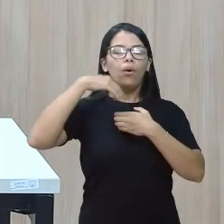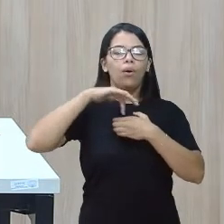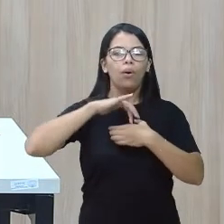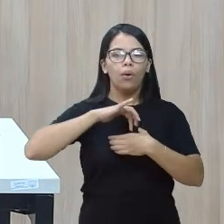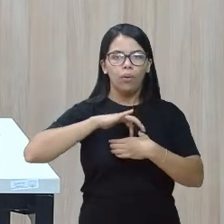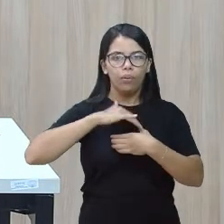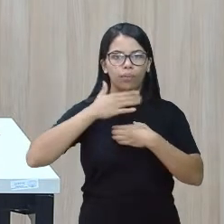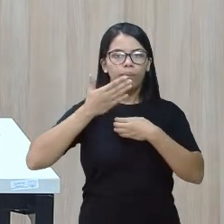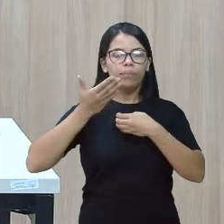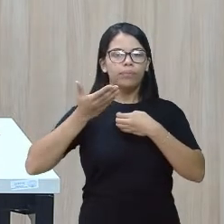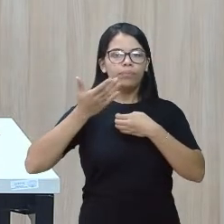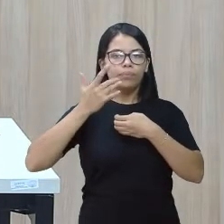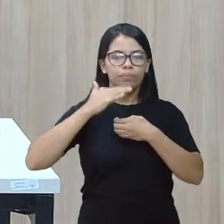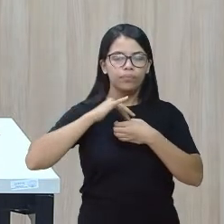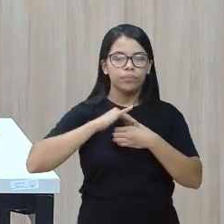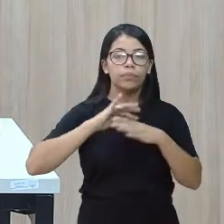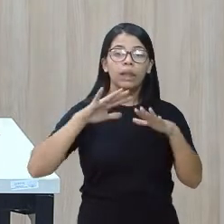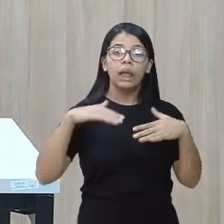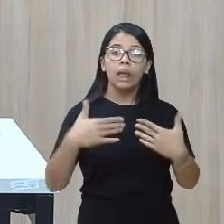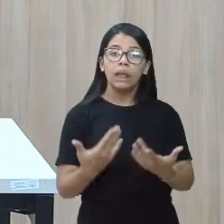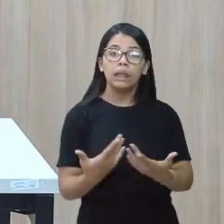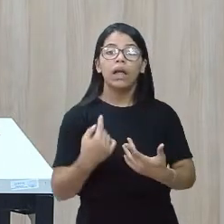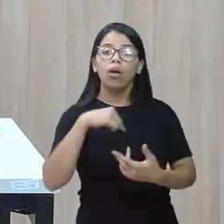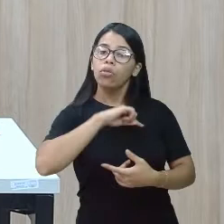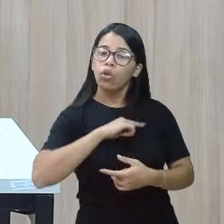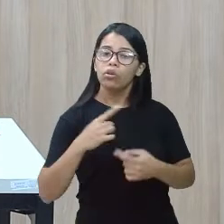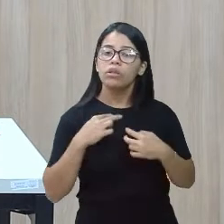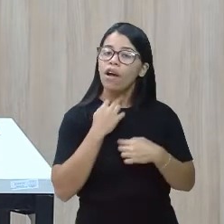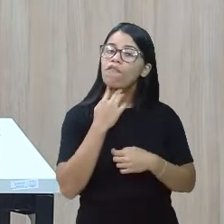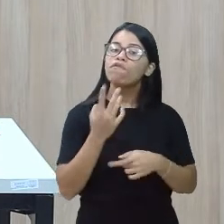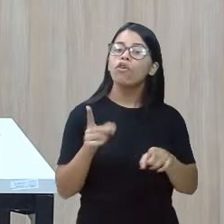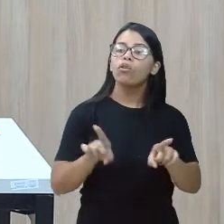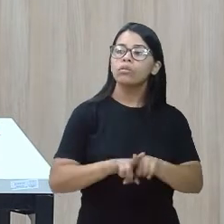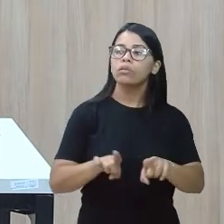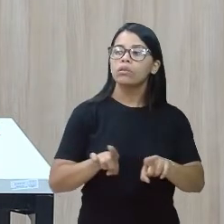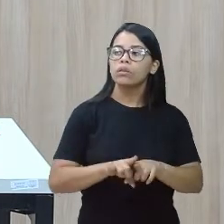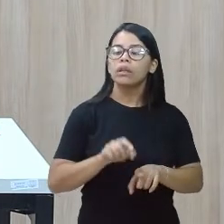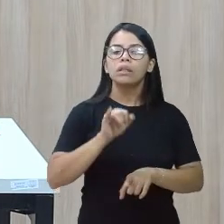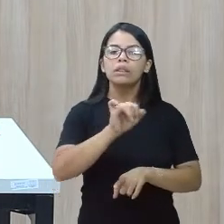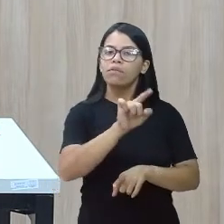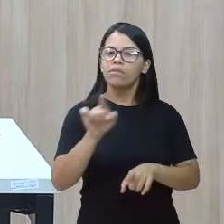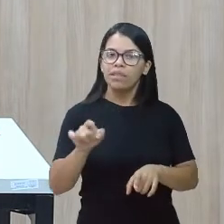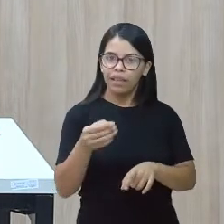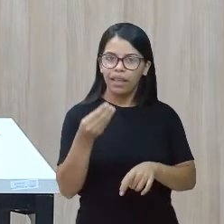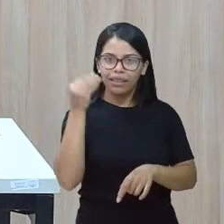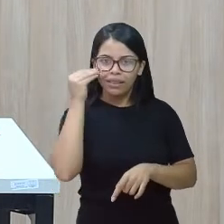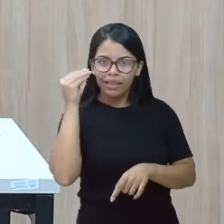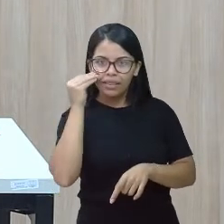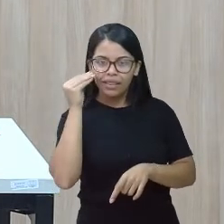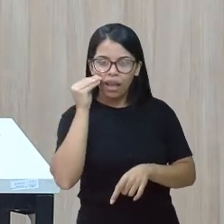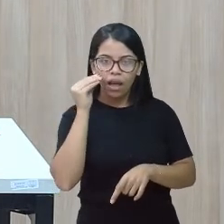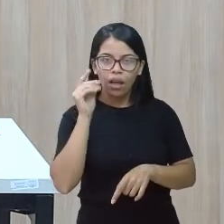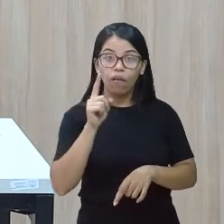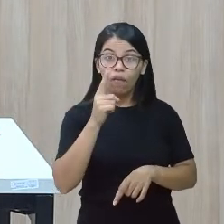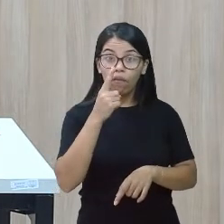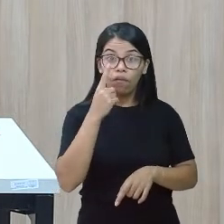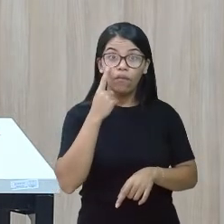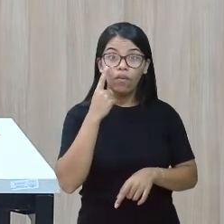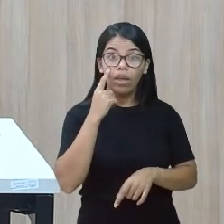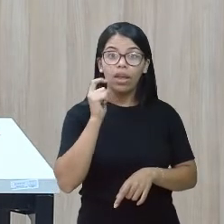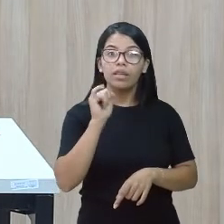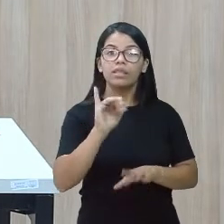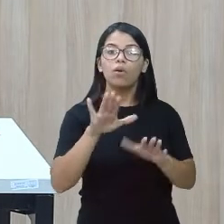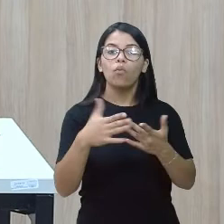nossa voz. E quem quiser testar isso, vai colocar assim a mão na frente da boca quando estiver falando,